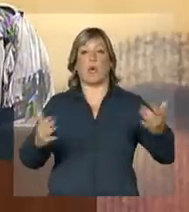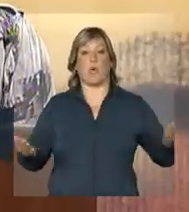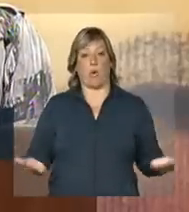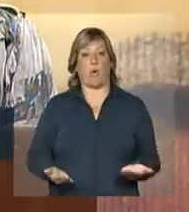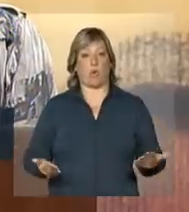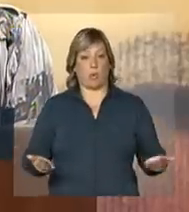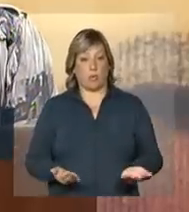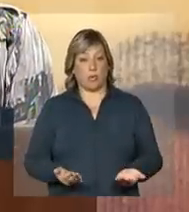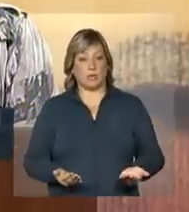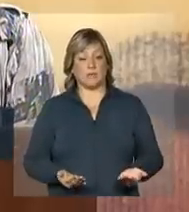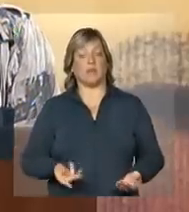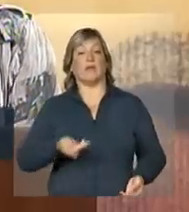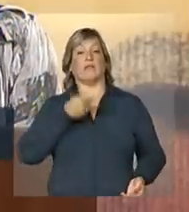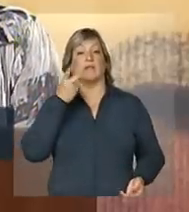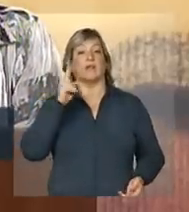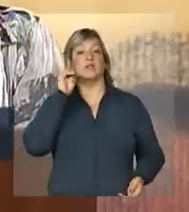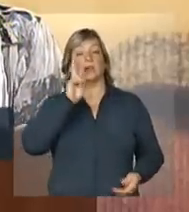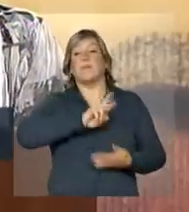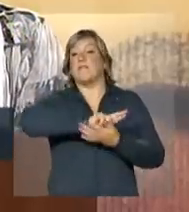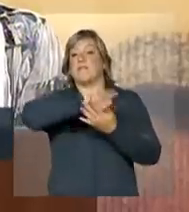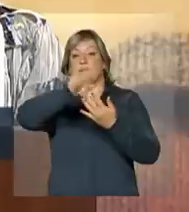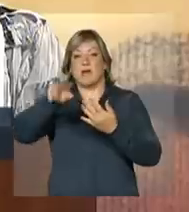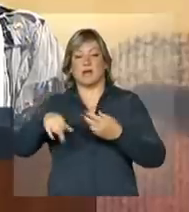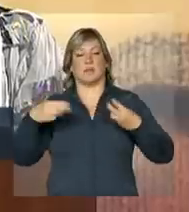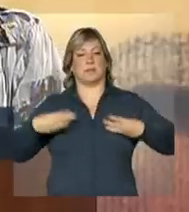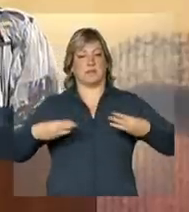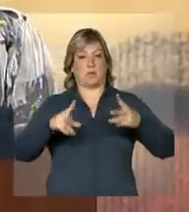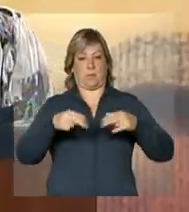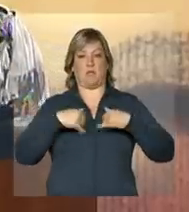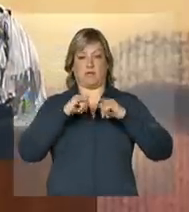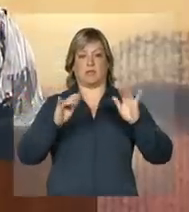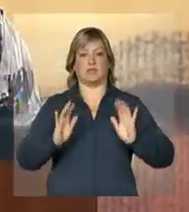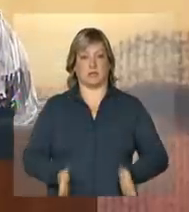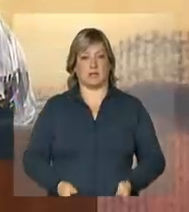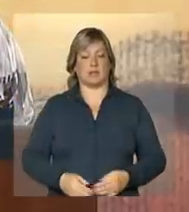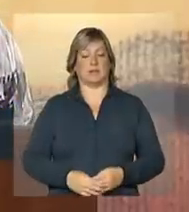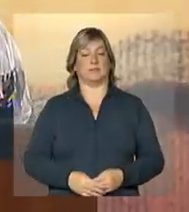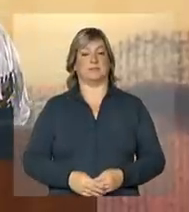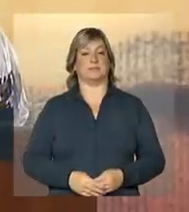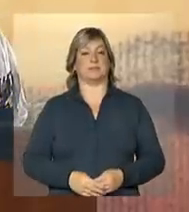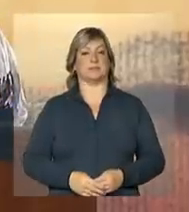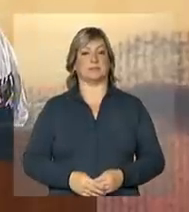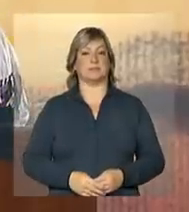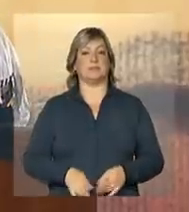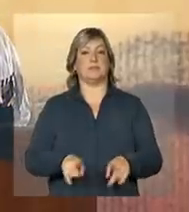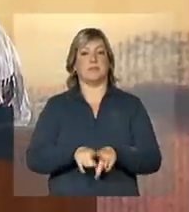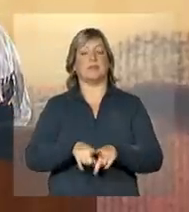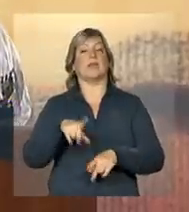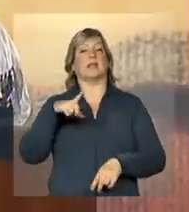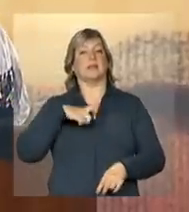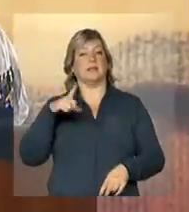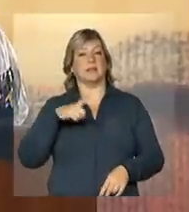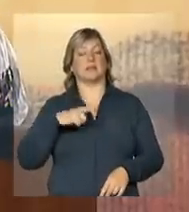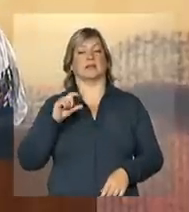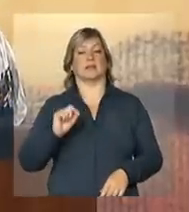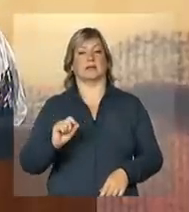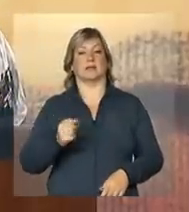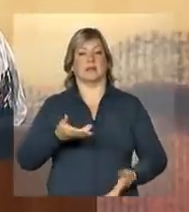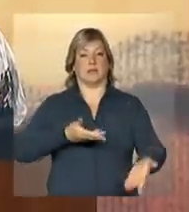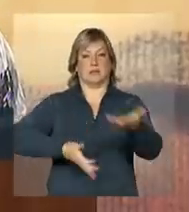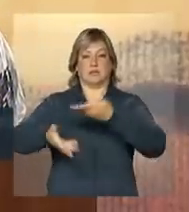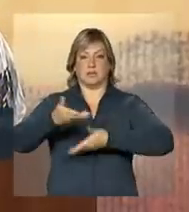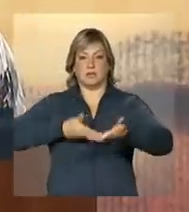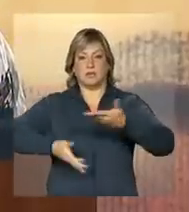diz respeito a vários ministérios como eu já disse além da articulação que